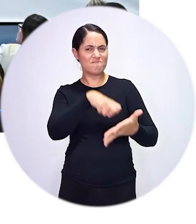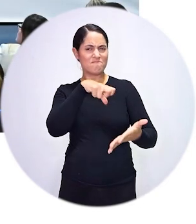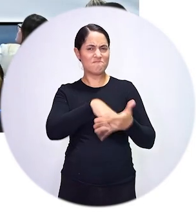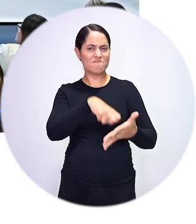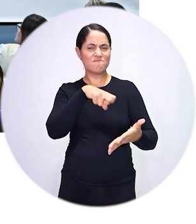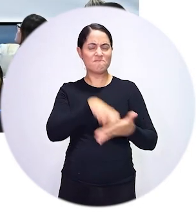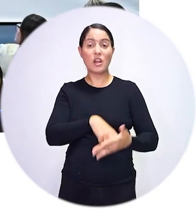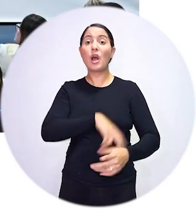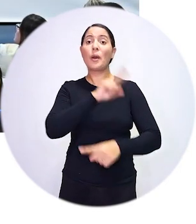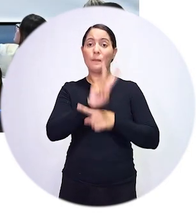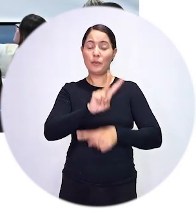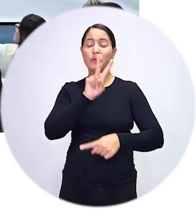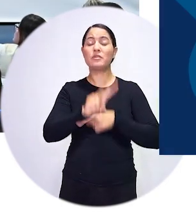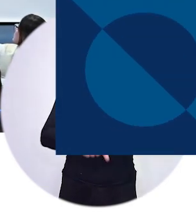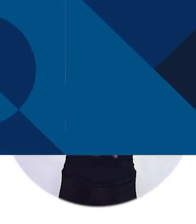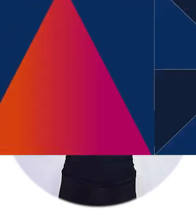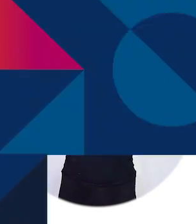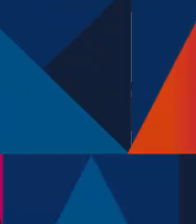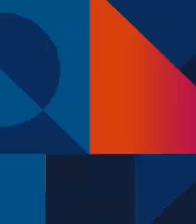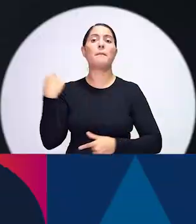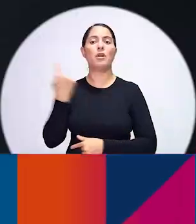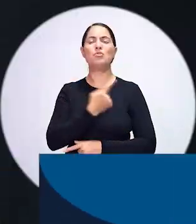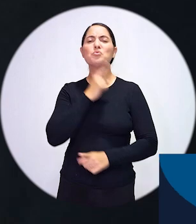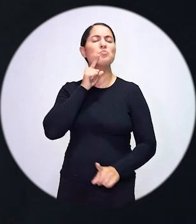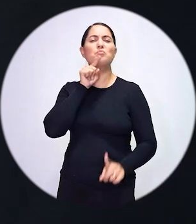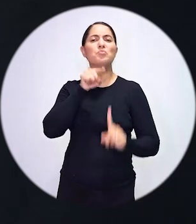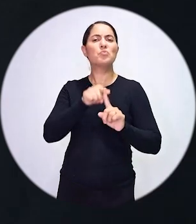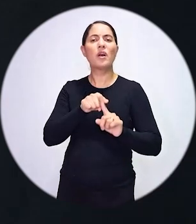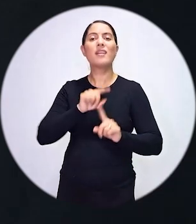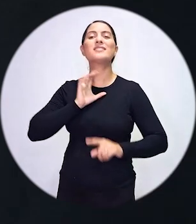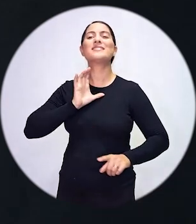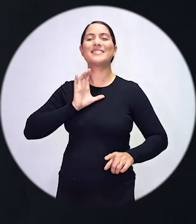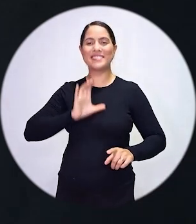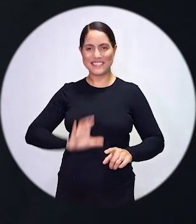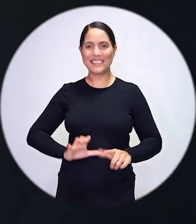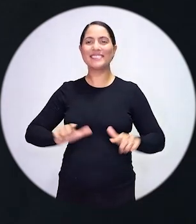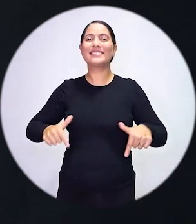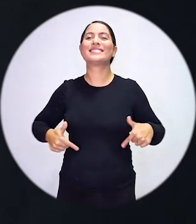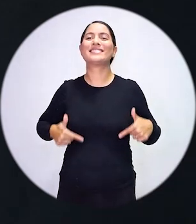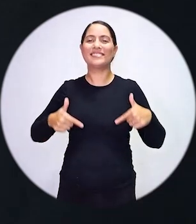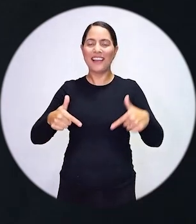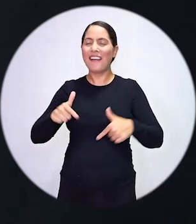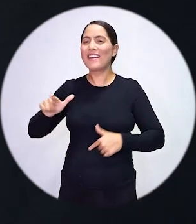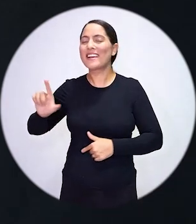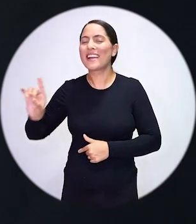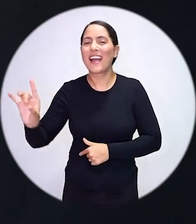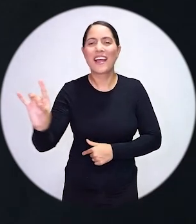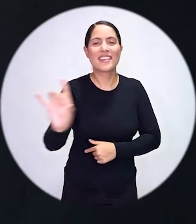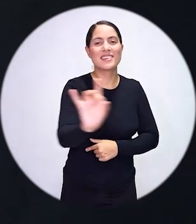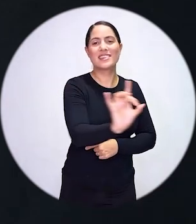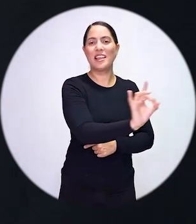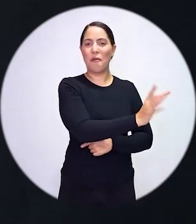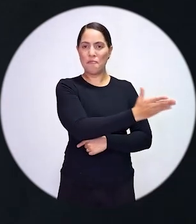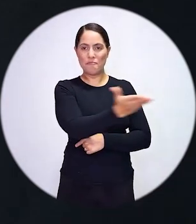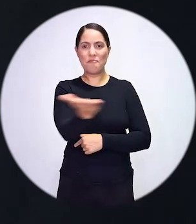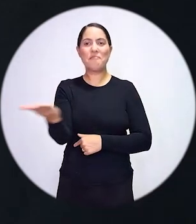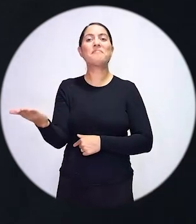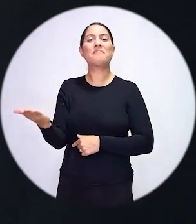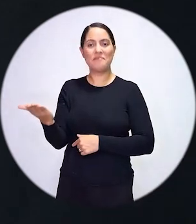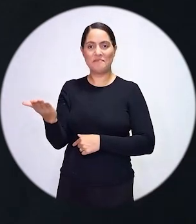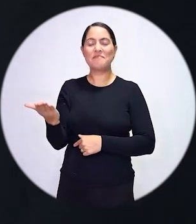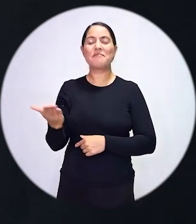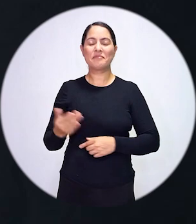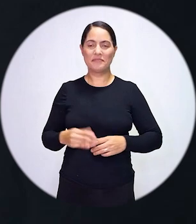que ampliam penalidades de violações e fortalecem a proteção ao nosso trabalho com o objetivo de cidadanizar